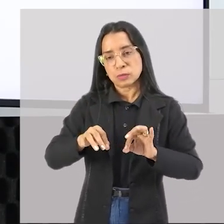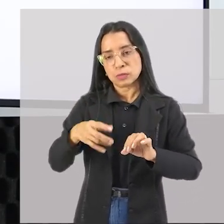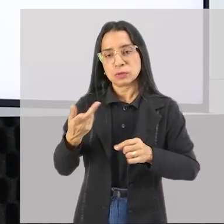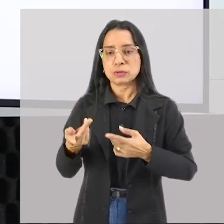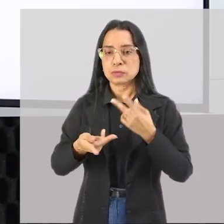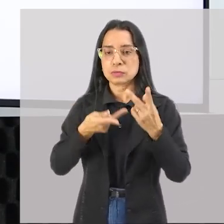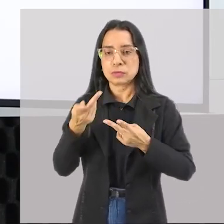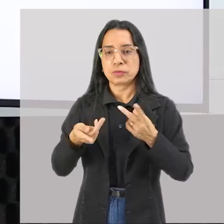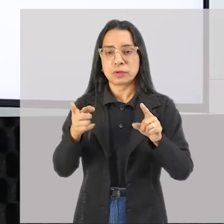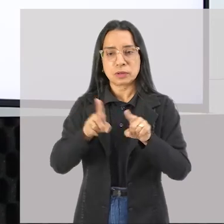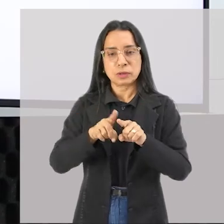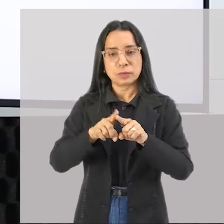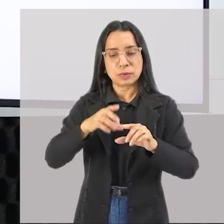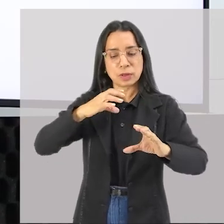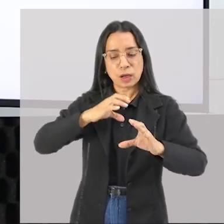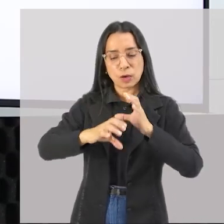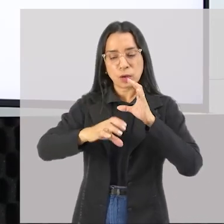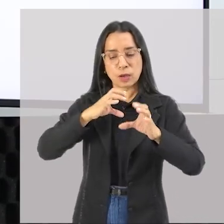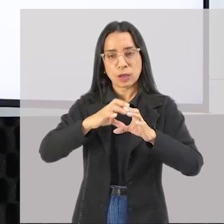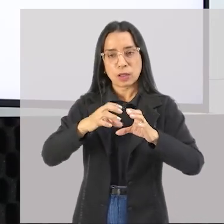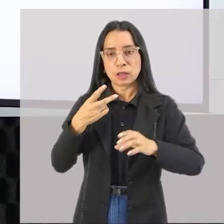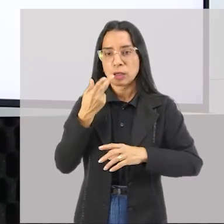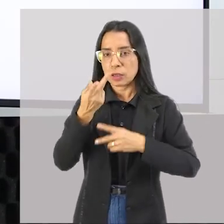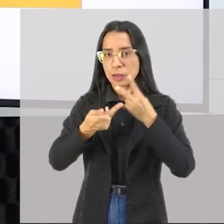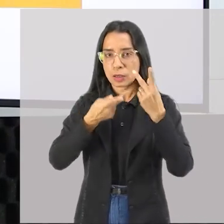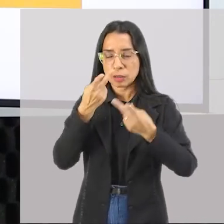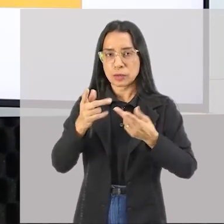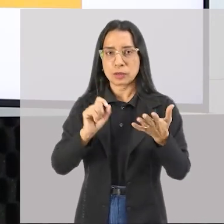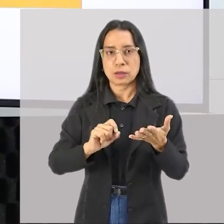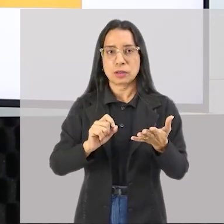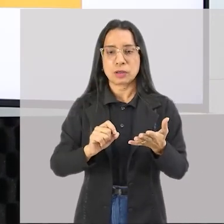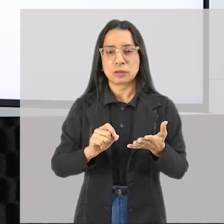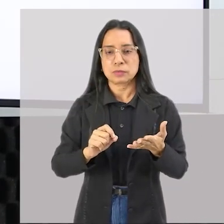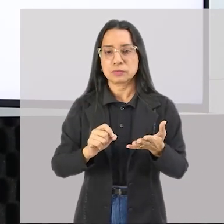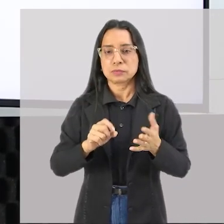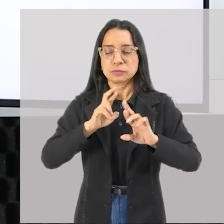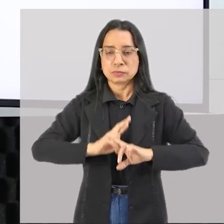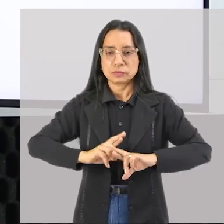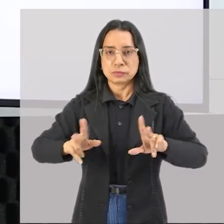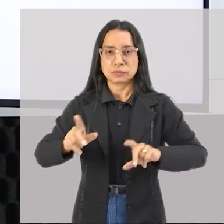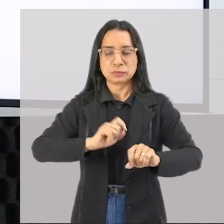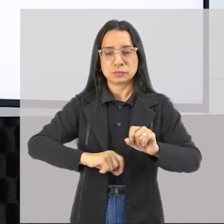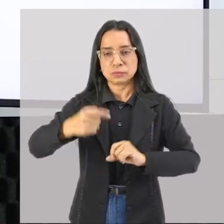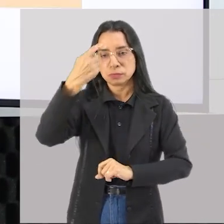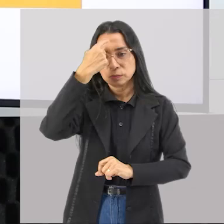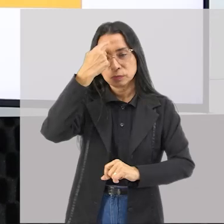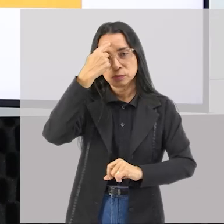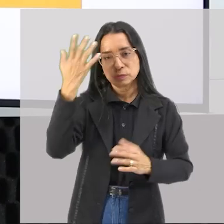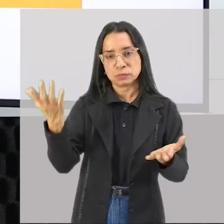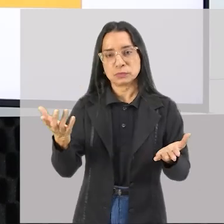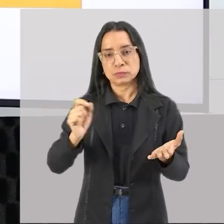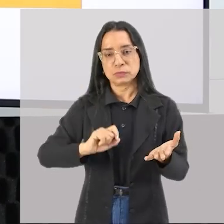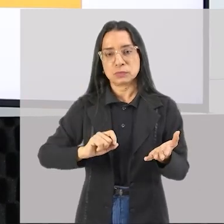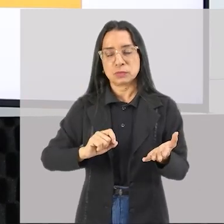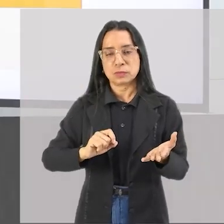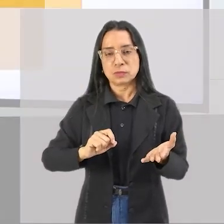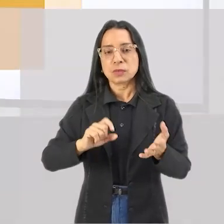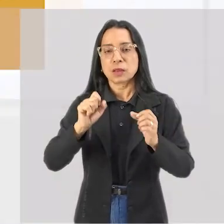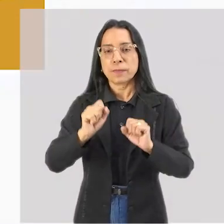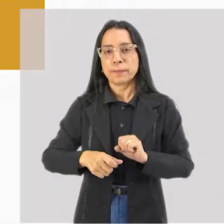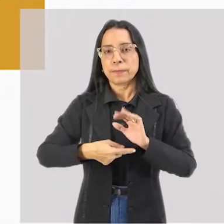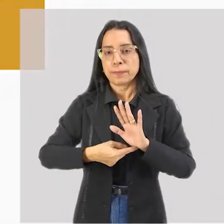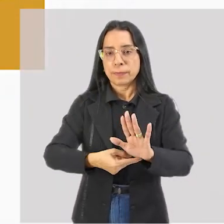orais. Esses marcadores de discurso podem expressar também diferentes ideias. As ideias que a gente